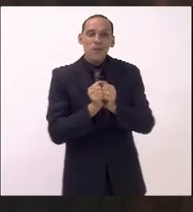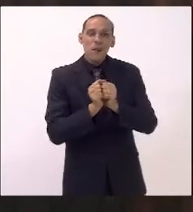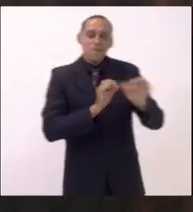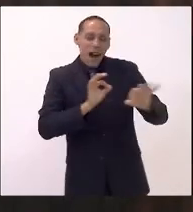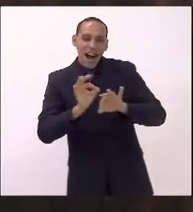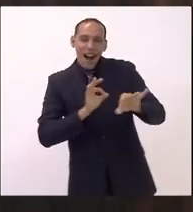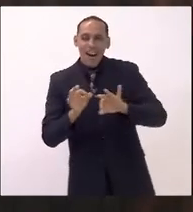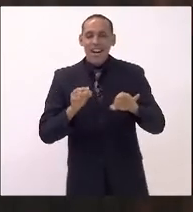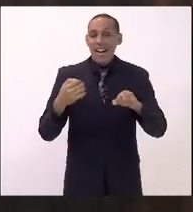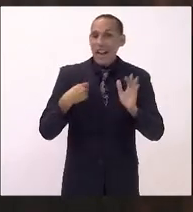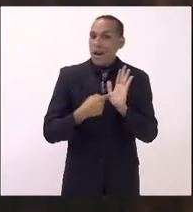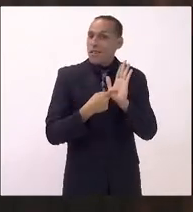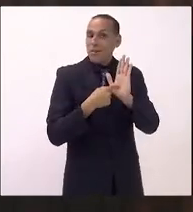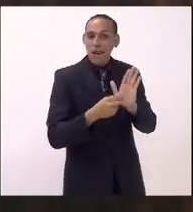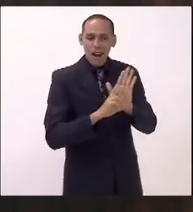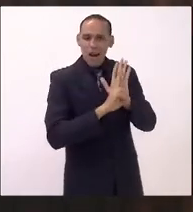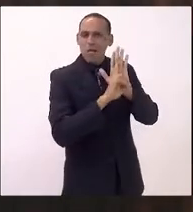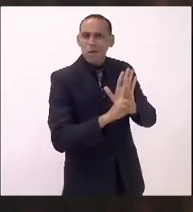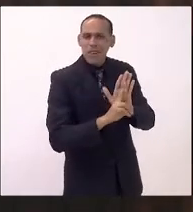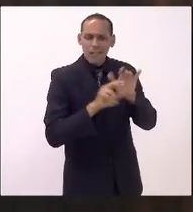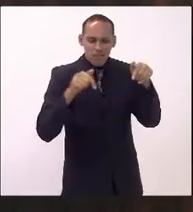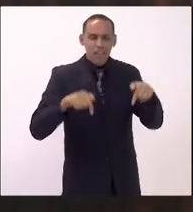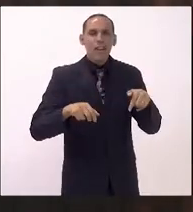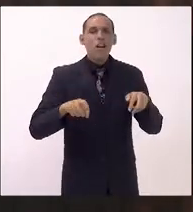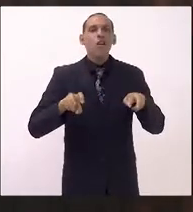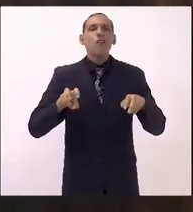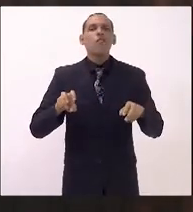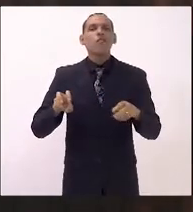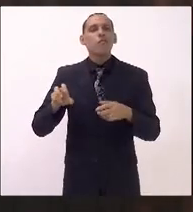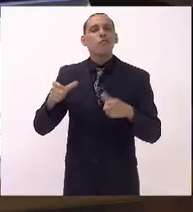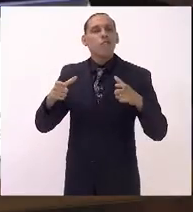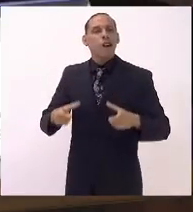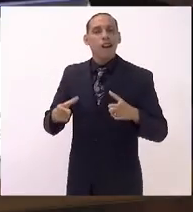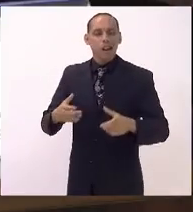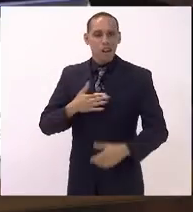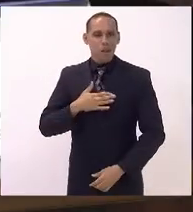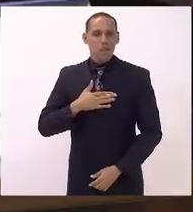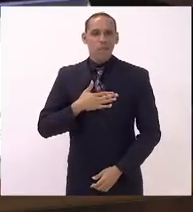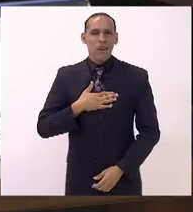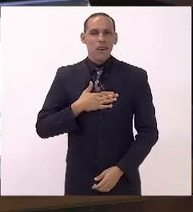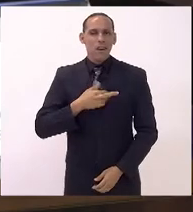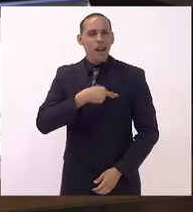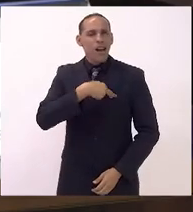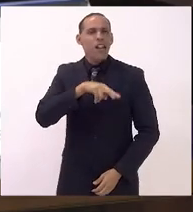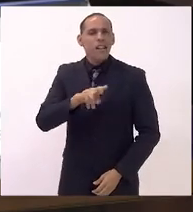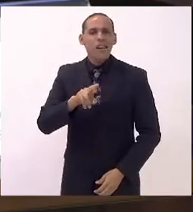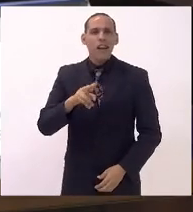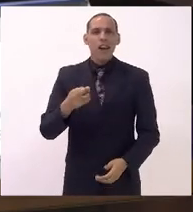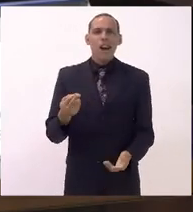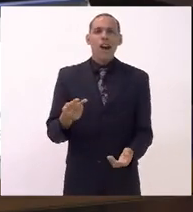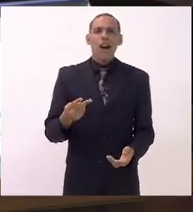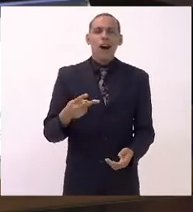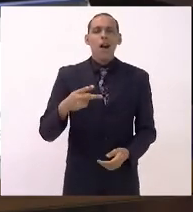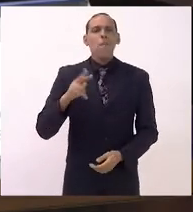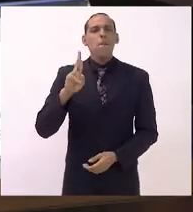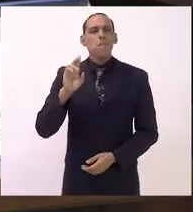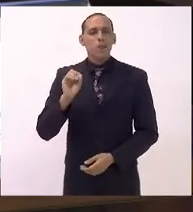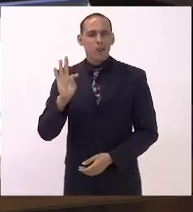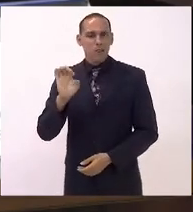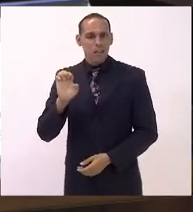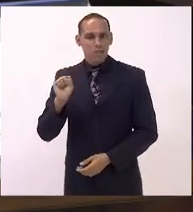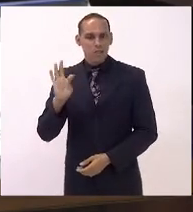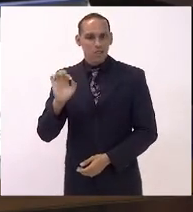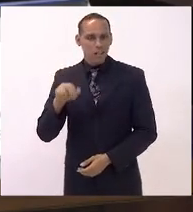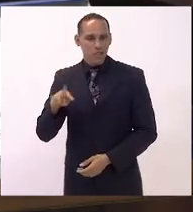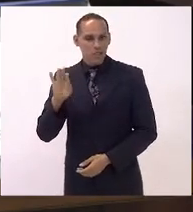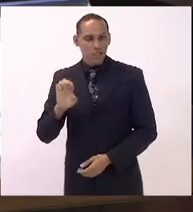não apenas representando esse lugar meu de um religioso de uma vertente protestante, mas como alguém da